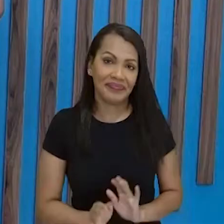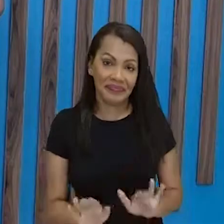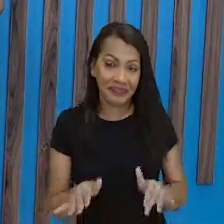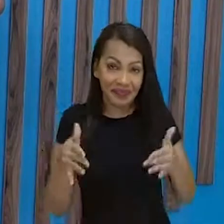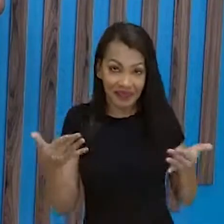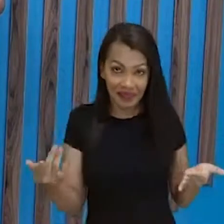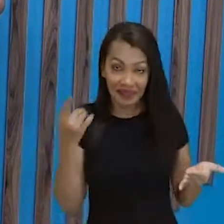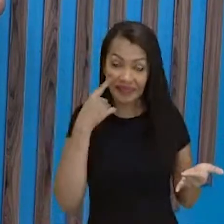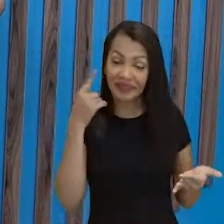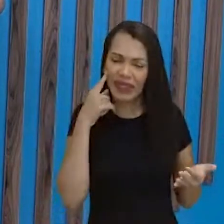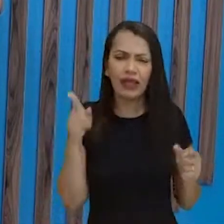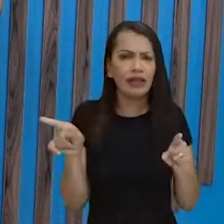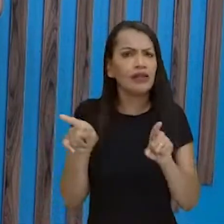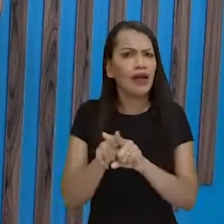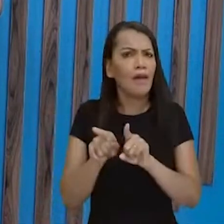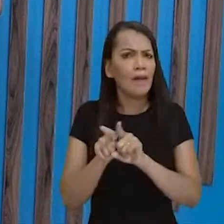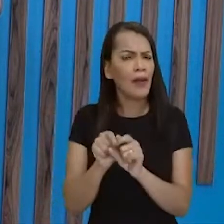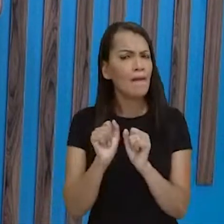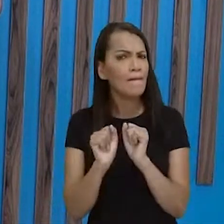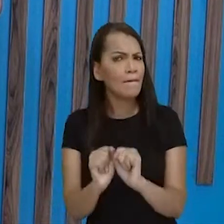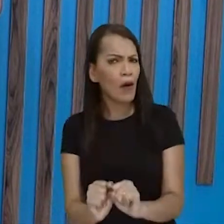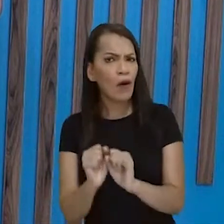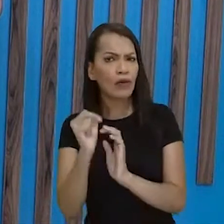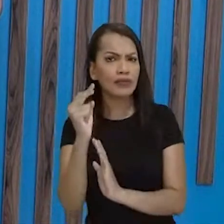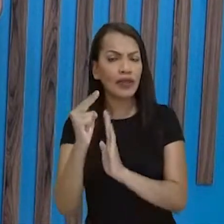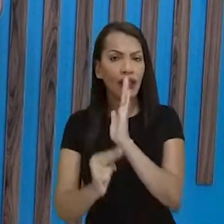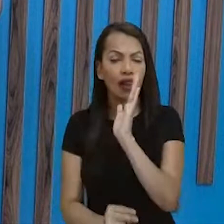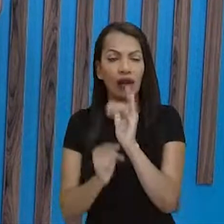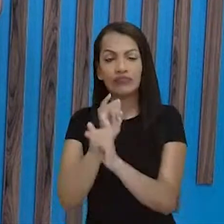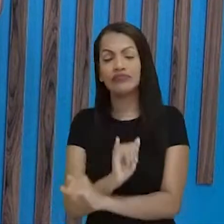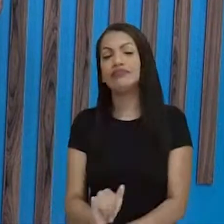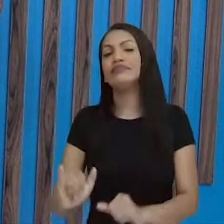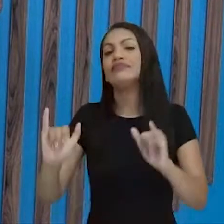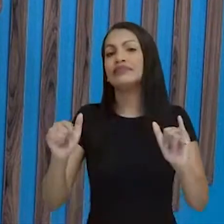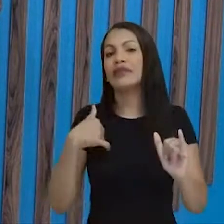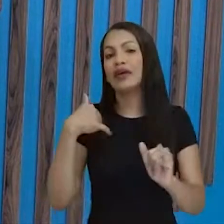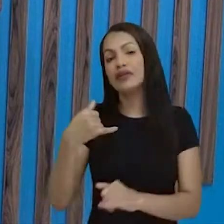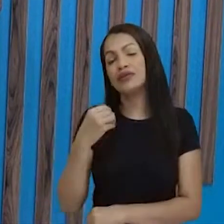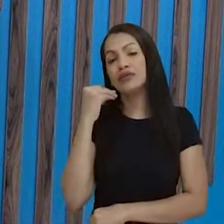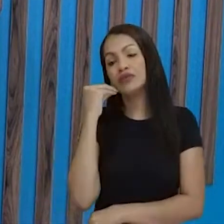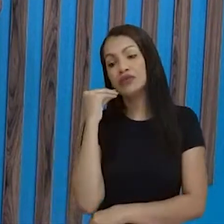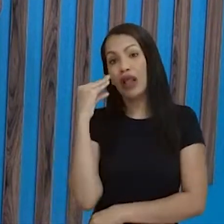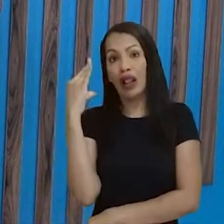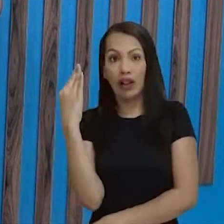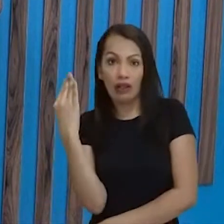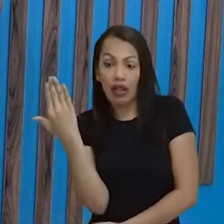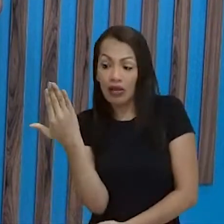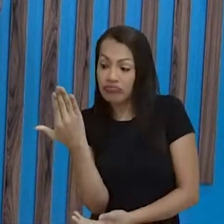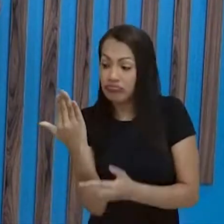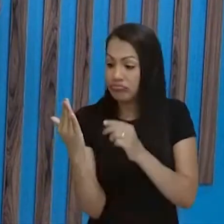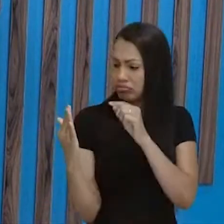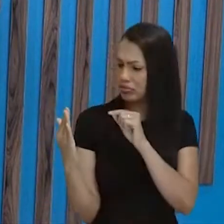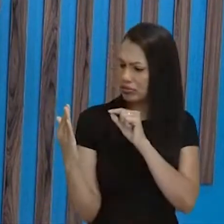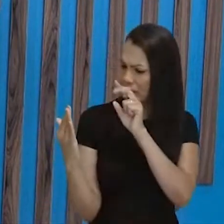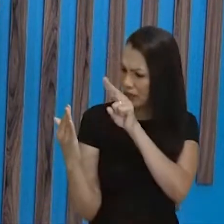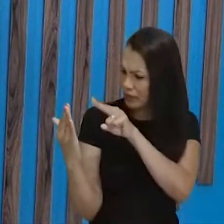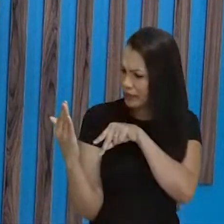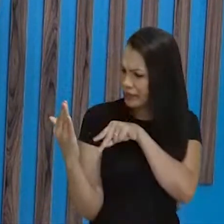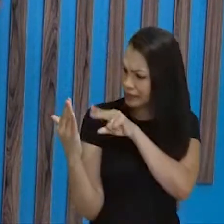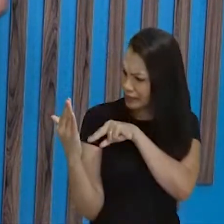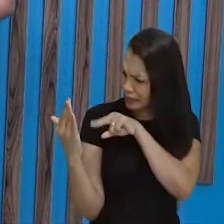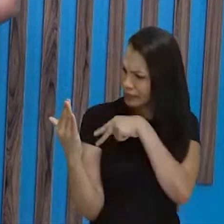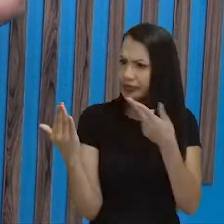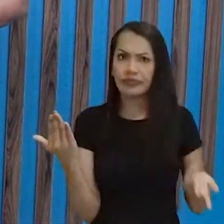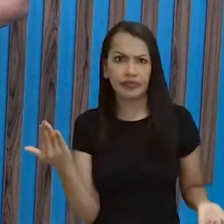tá? E a gente pode também ler a notícia no celular, a gente pode ouvir a notícia